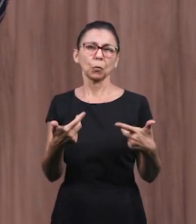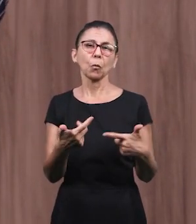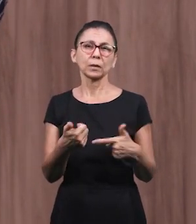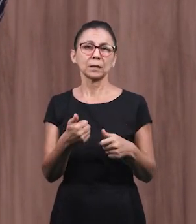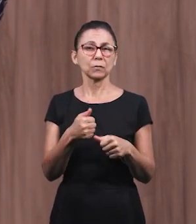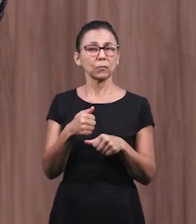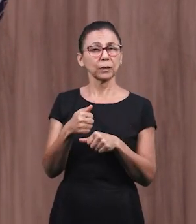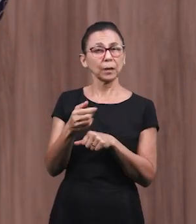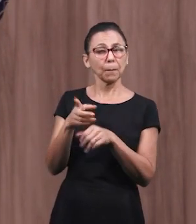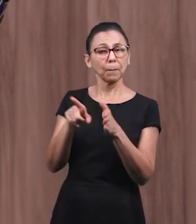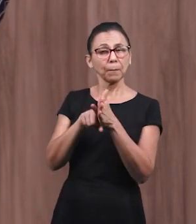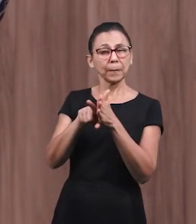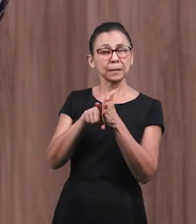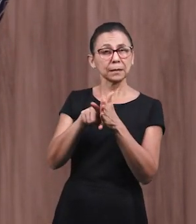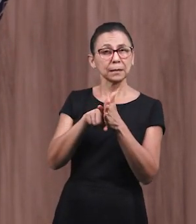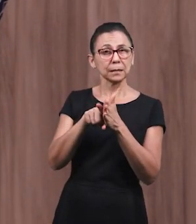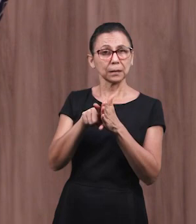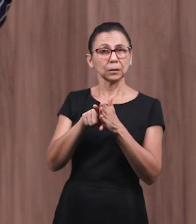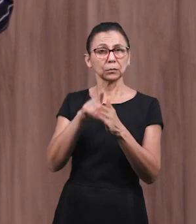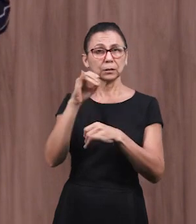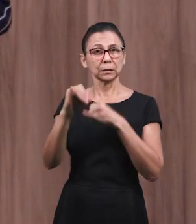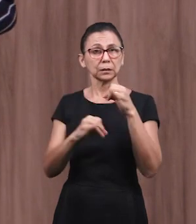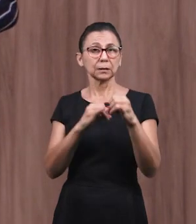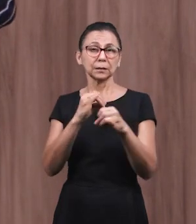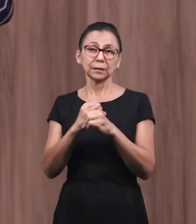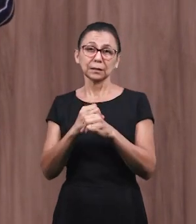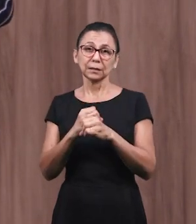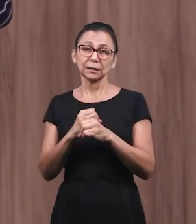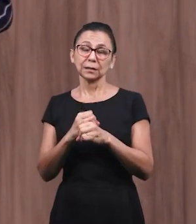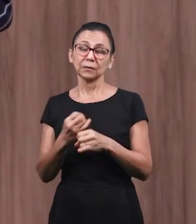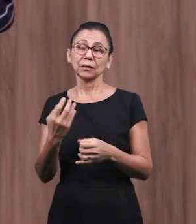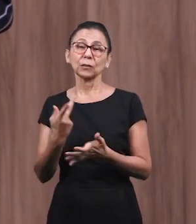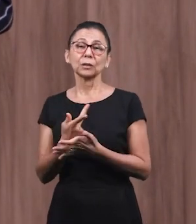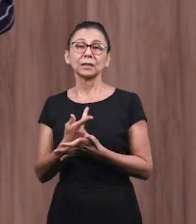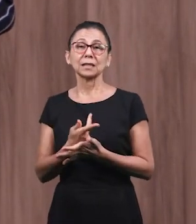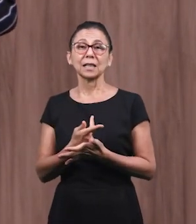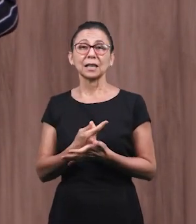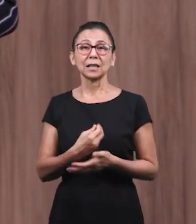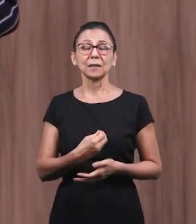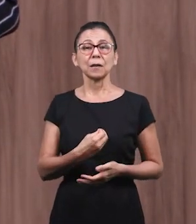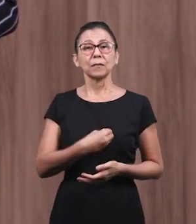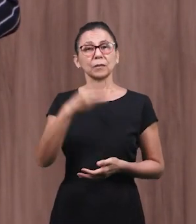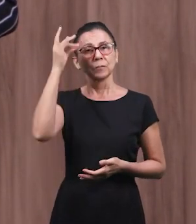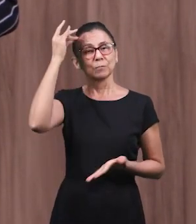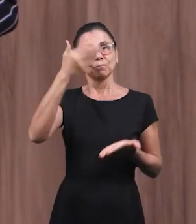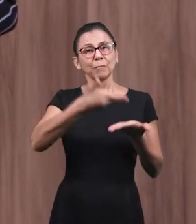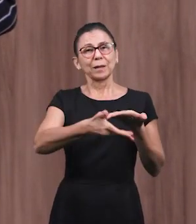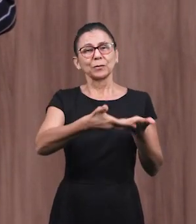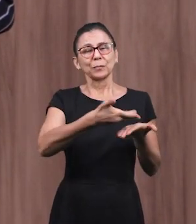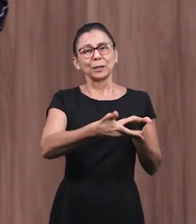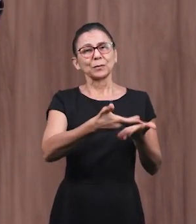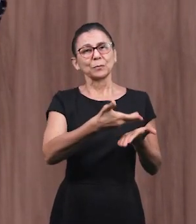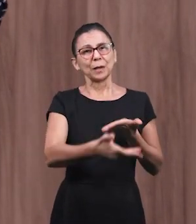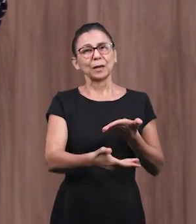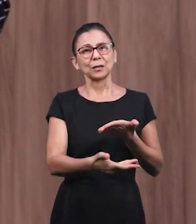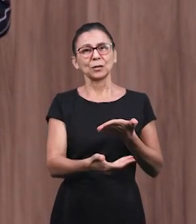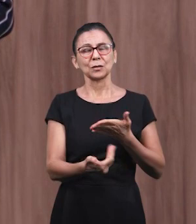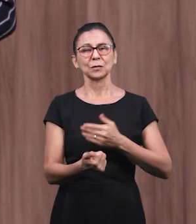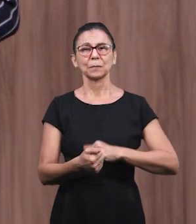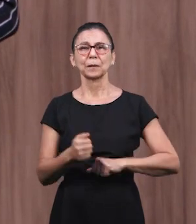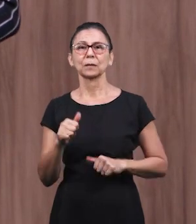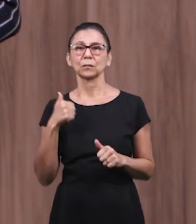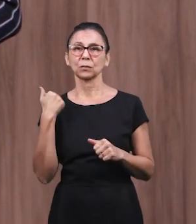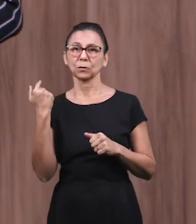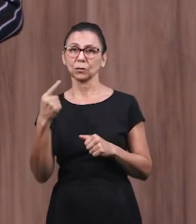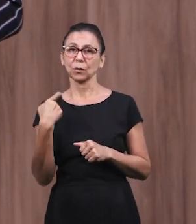a qualidade da nossa vida espiritual traz prejuízos imensuráveis, porque o que está em risco é a salvação da nossa